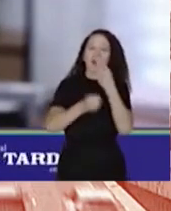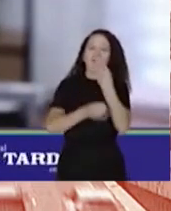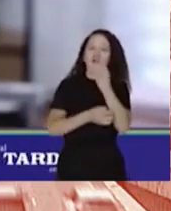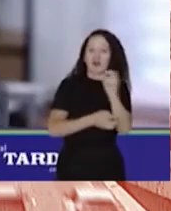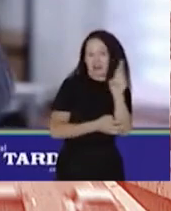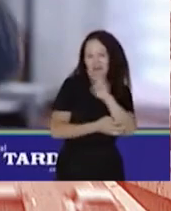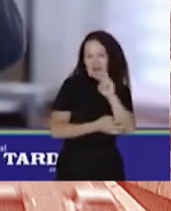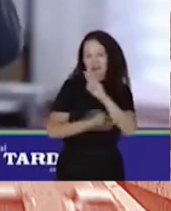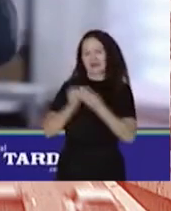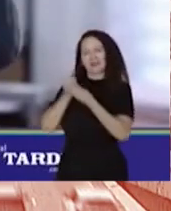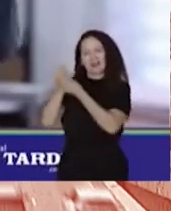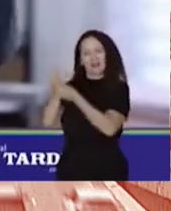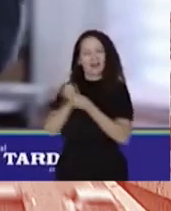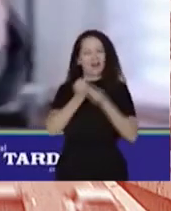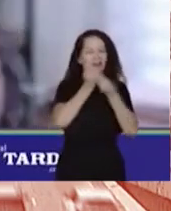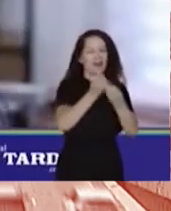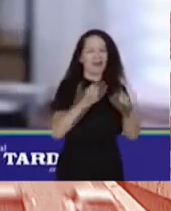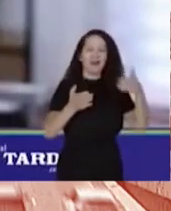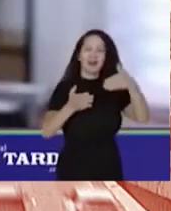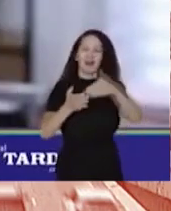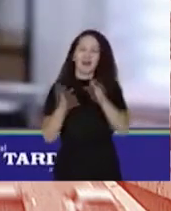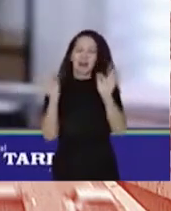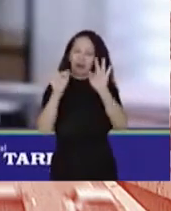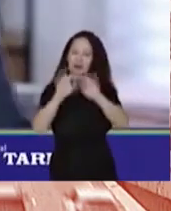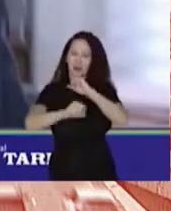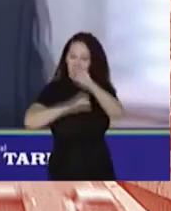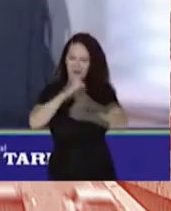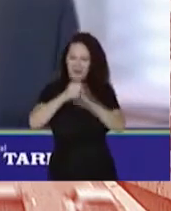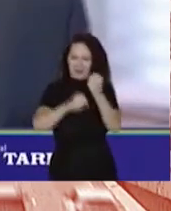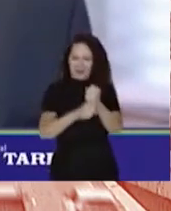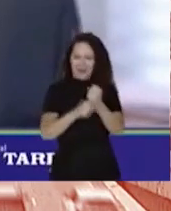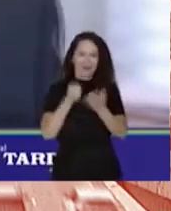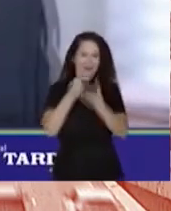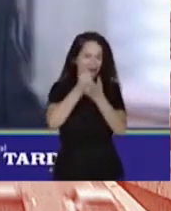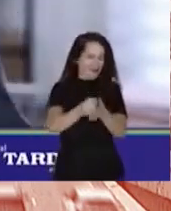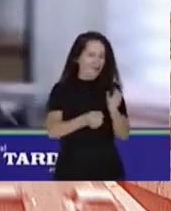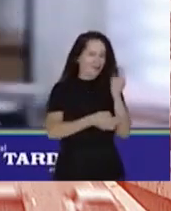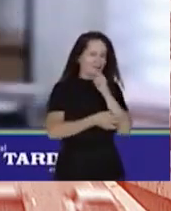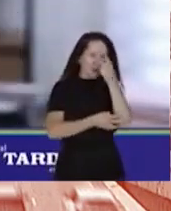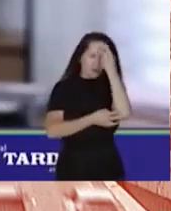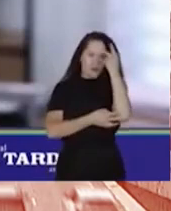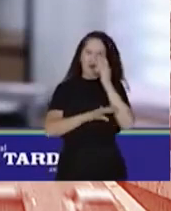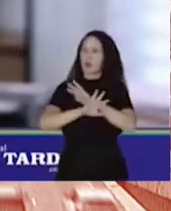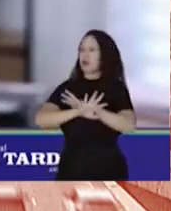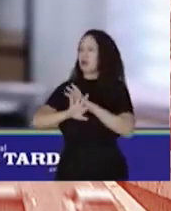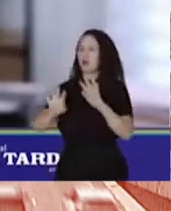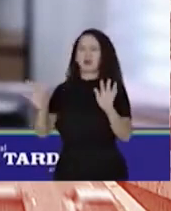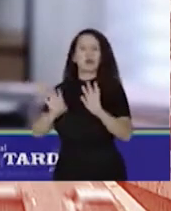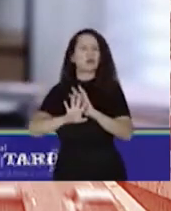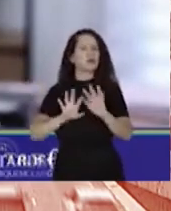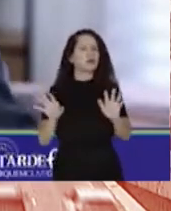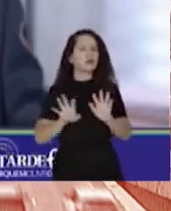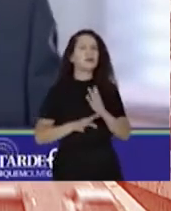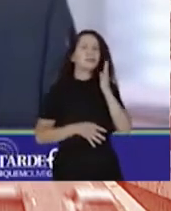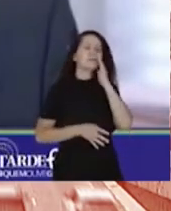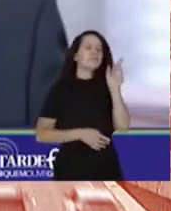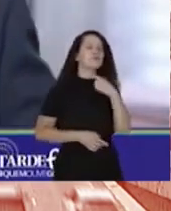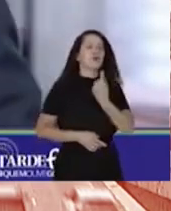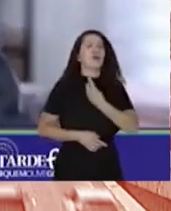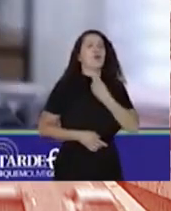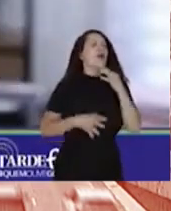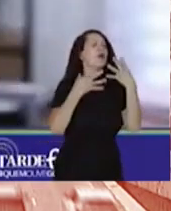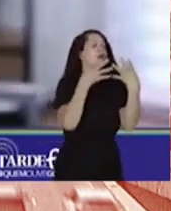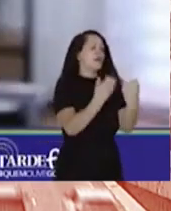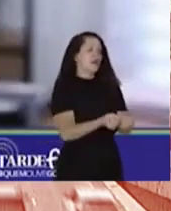chama atenção esse posicionamento. Em especial, Thalita e os nossos espectadores e ouvintes, porque a gente tem uma movimentação